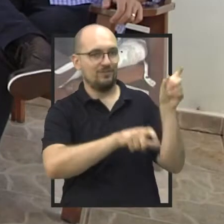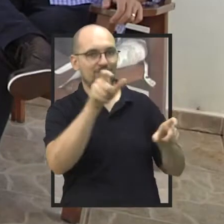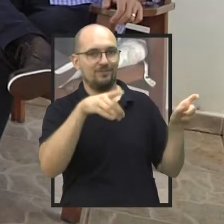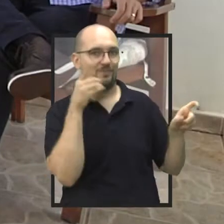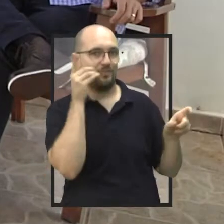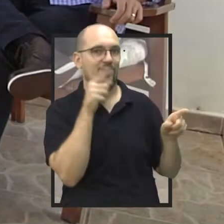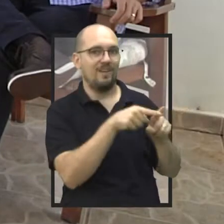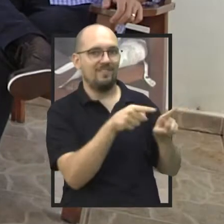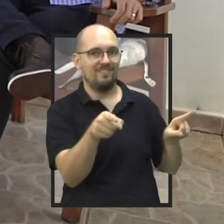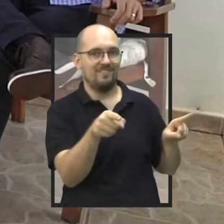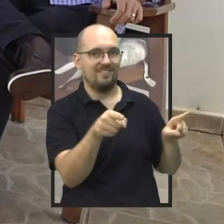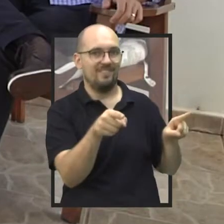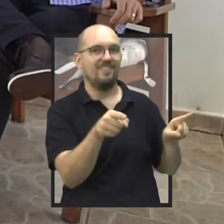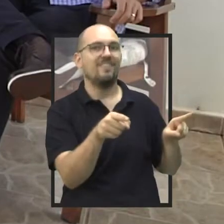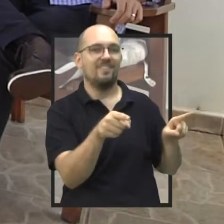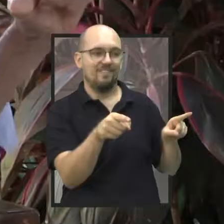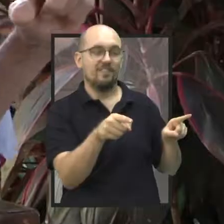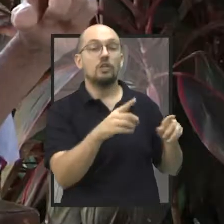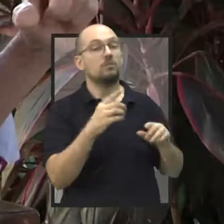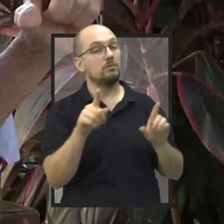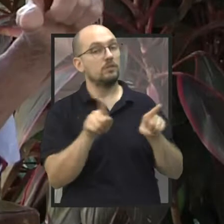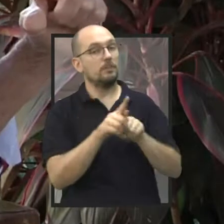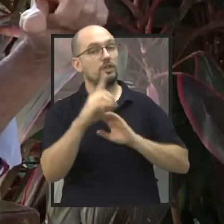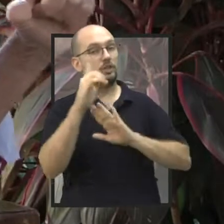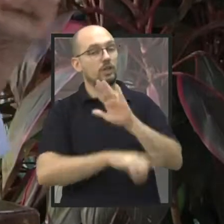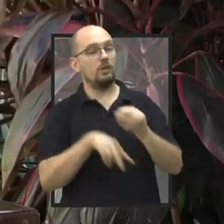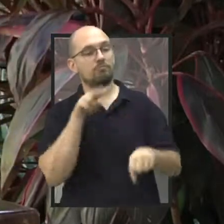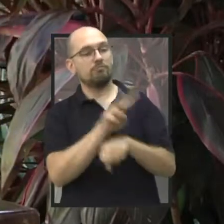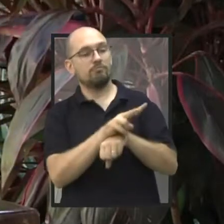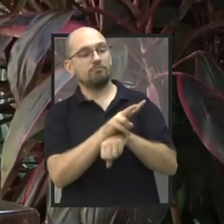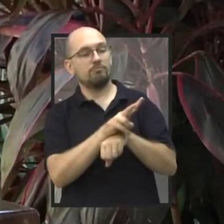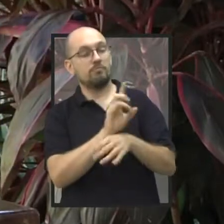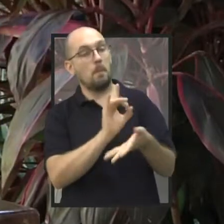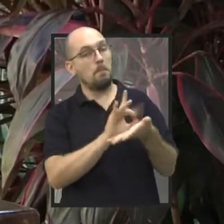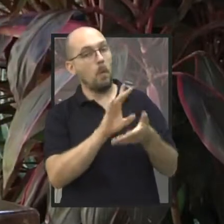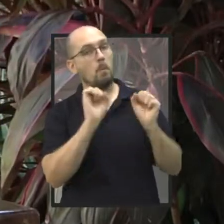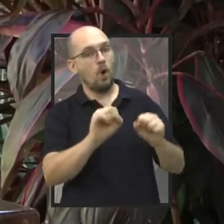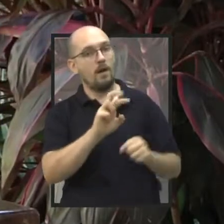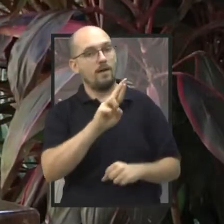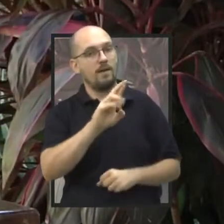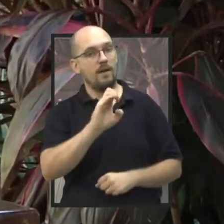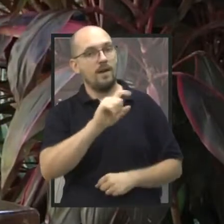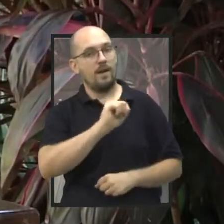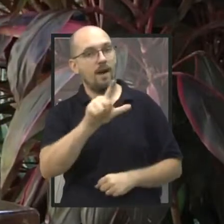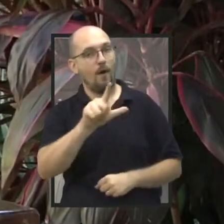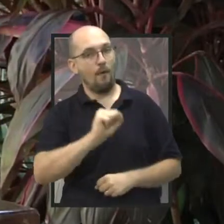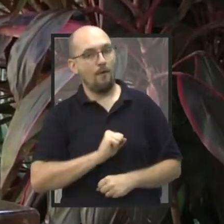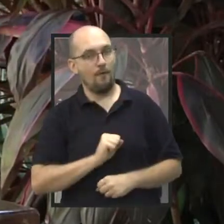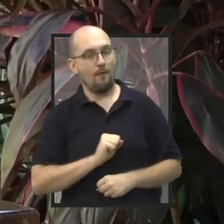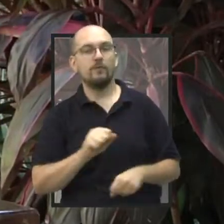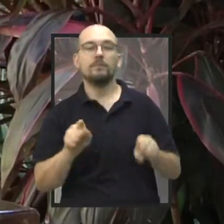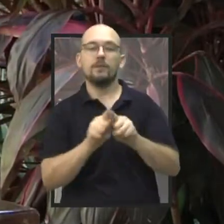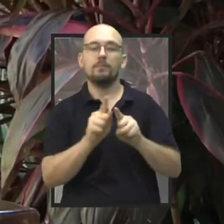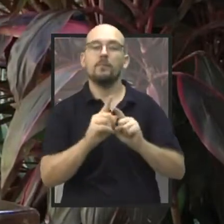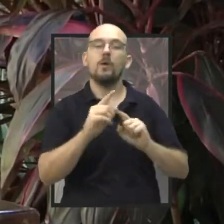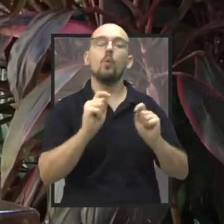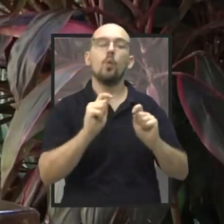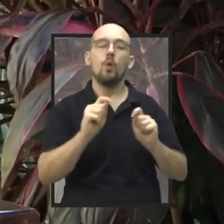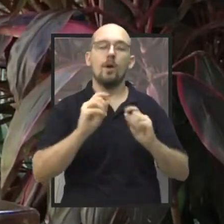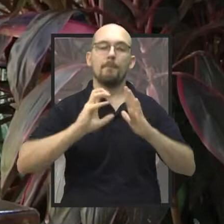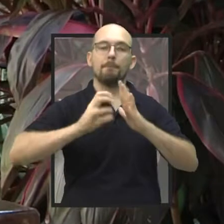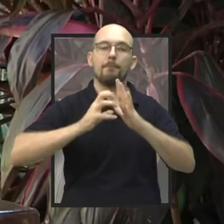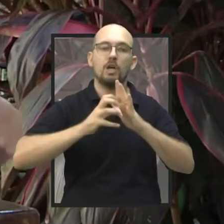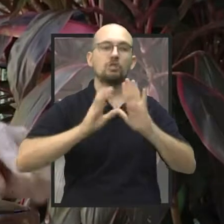povo com o direito do recal. Eleito por partidos políticos com